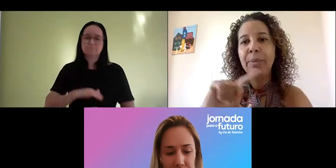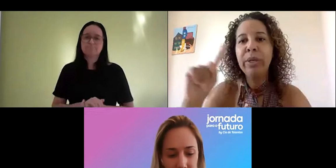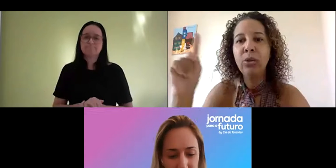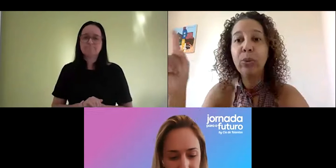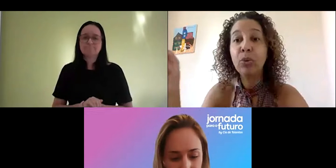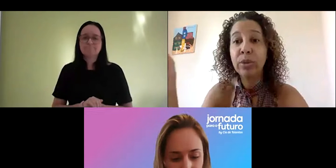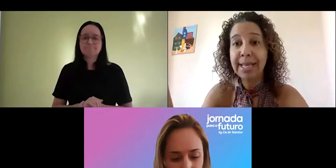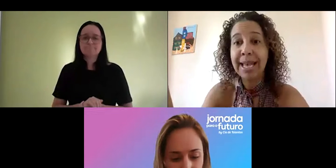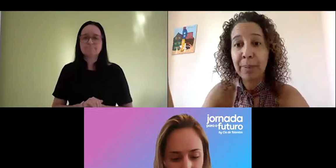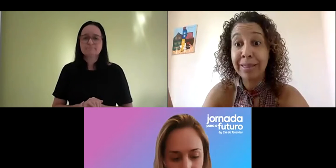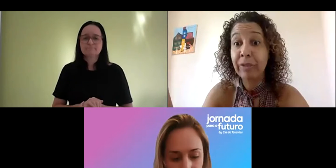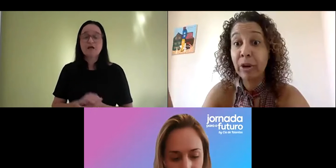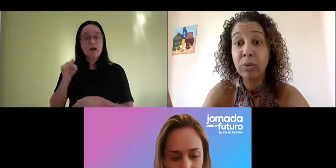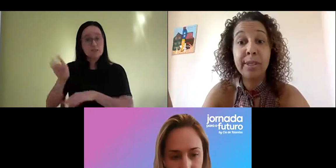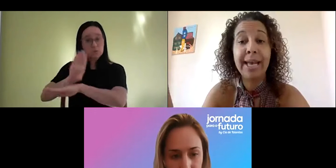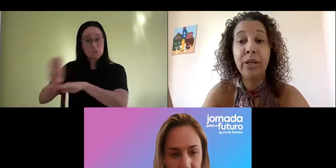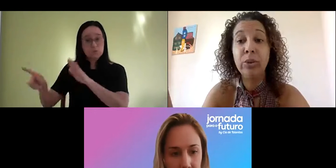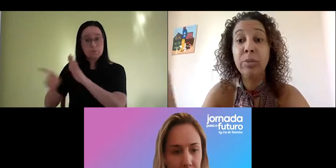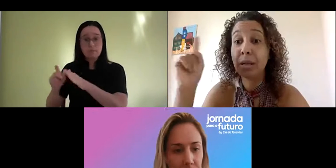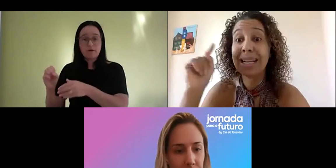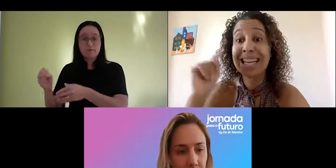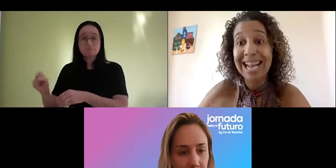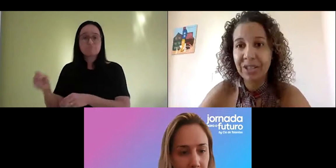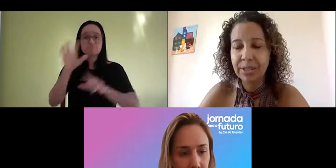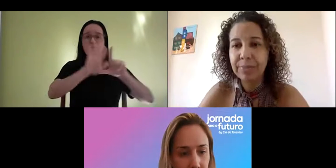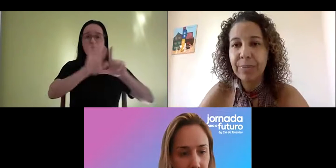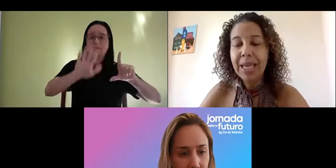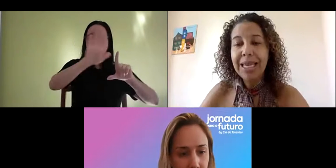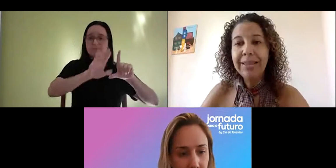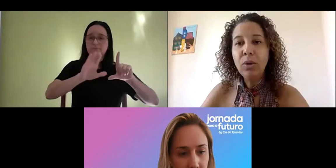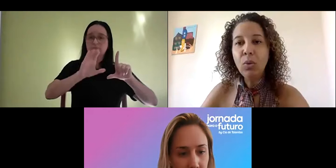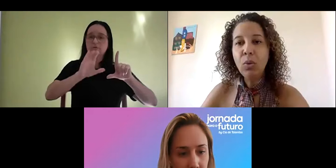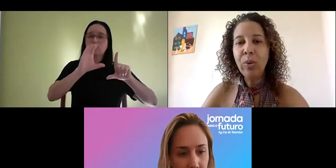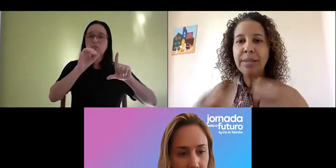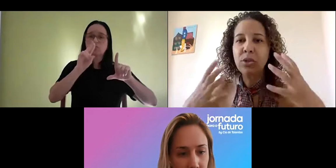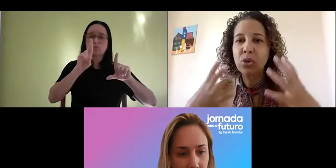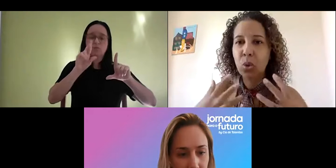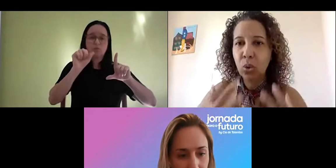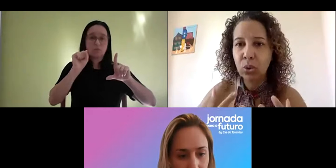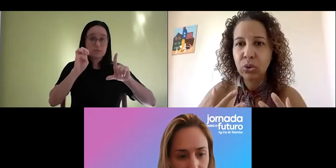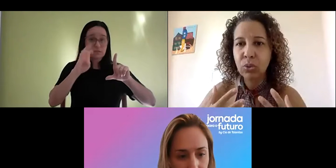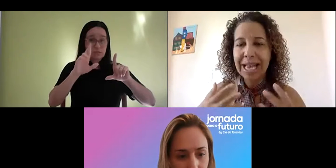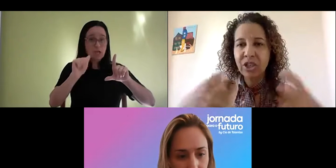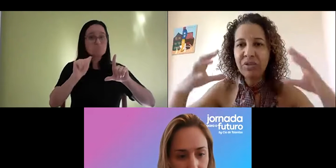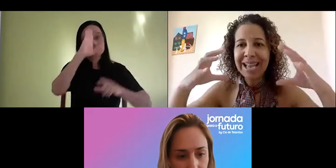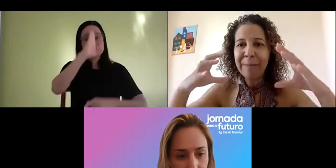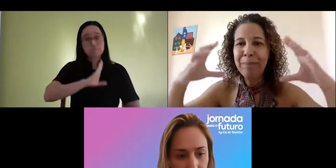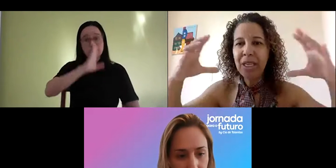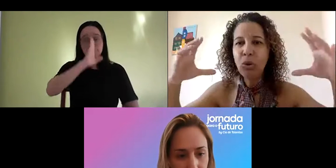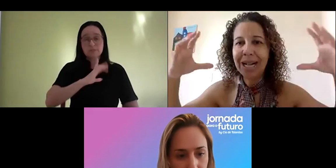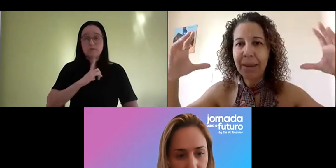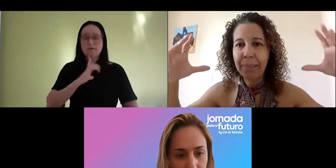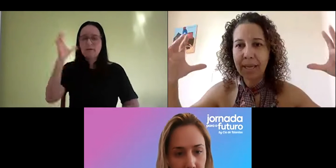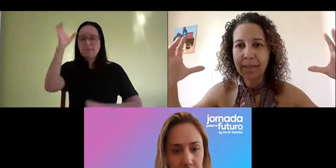acabam indo para o Cursera, para a plataforma Cursera e Udemy grátis. Então, com esses cursos, a gente vai